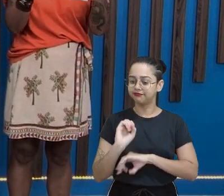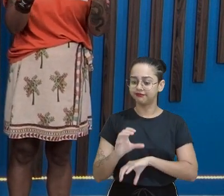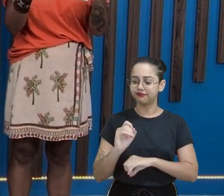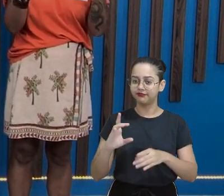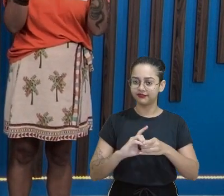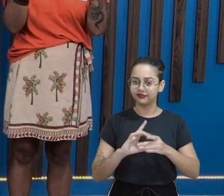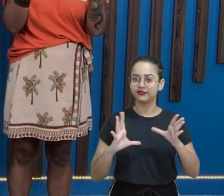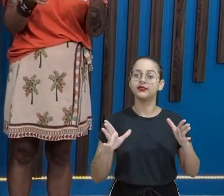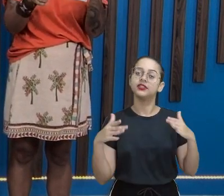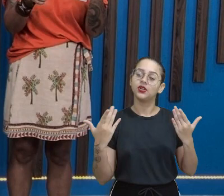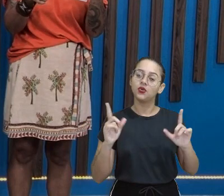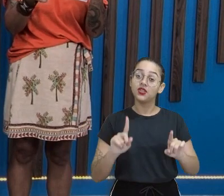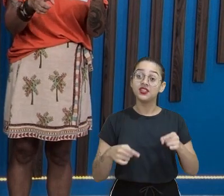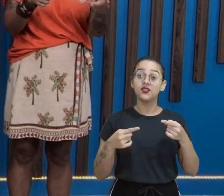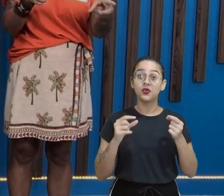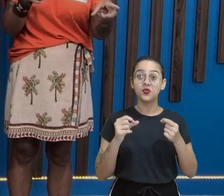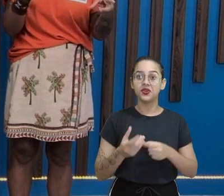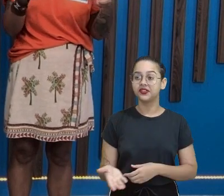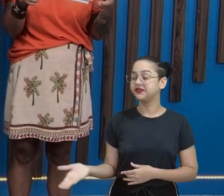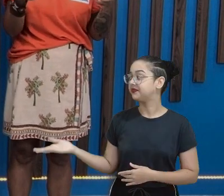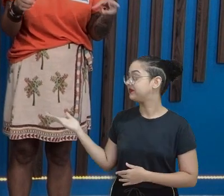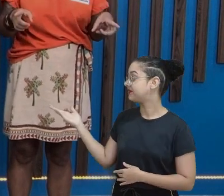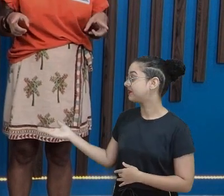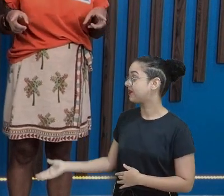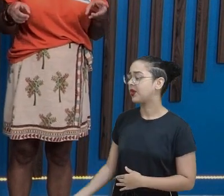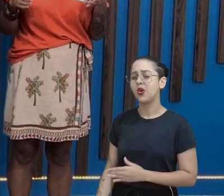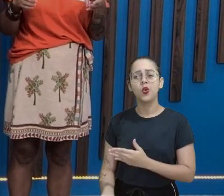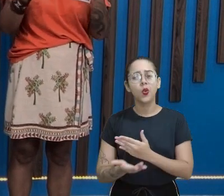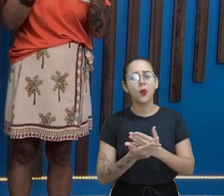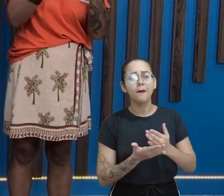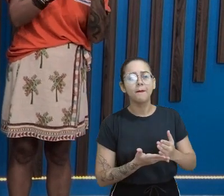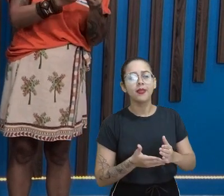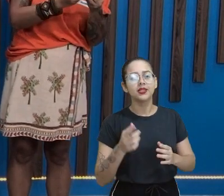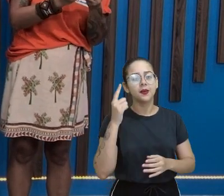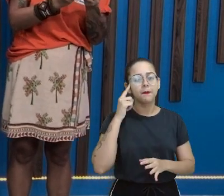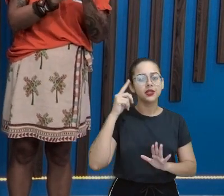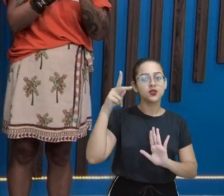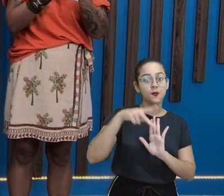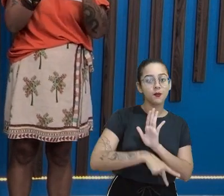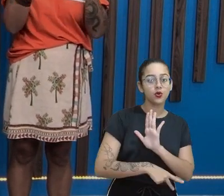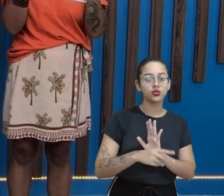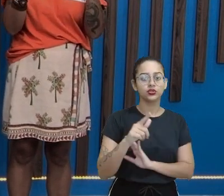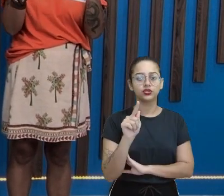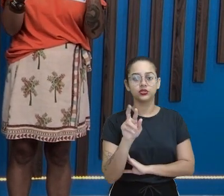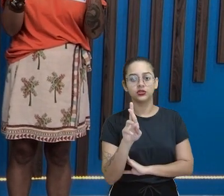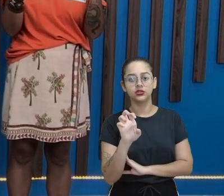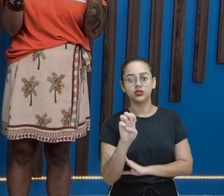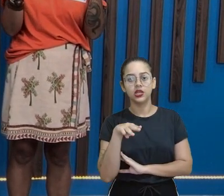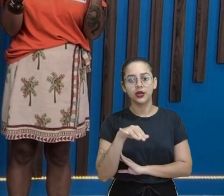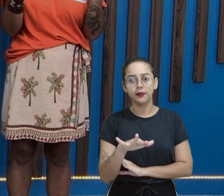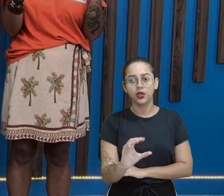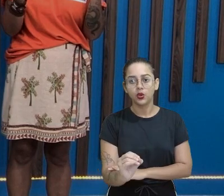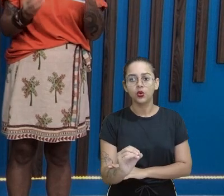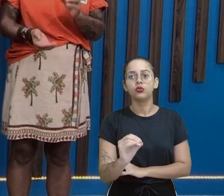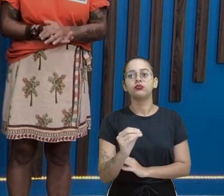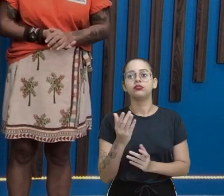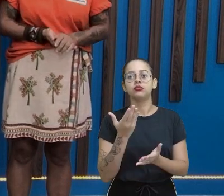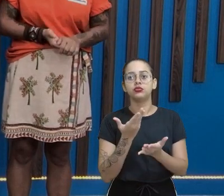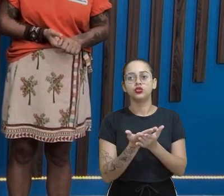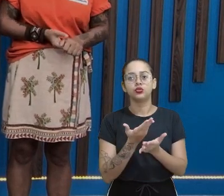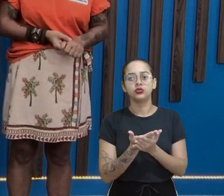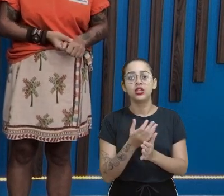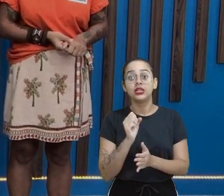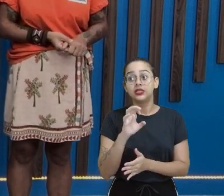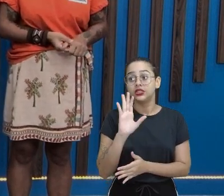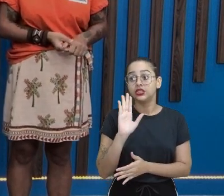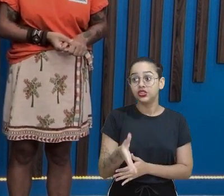para vocês, enquanto desafio, gente, comecem a pensar em montar um projeto de grêmio estudantil. Olha só. Já tiver,